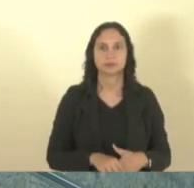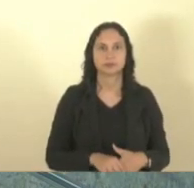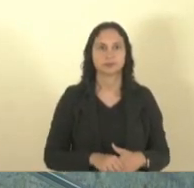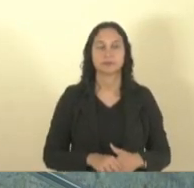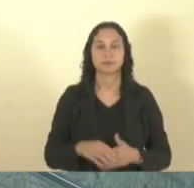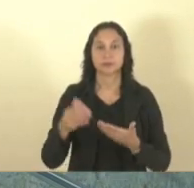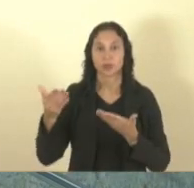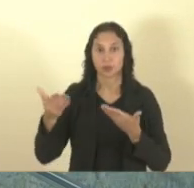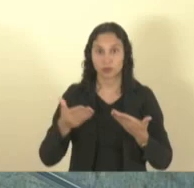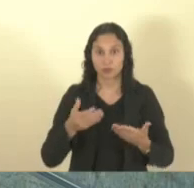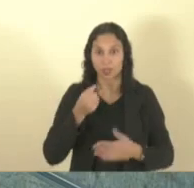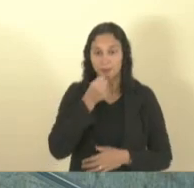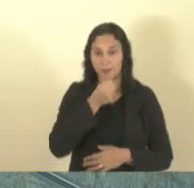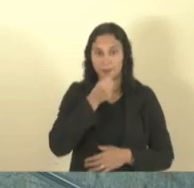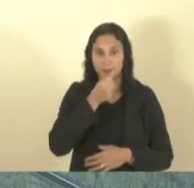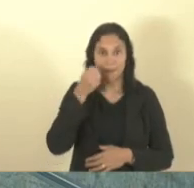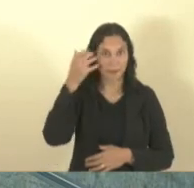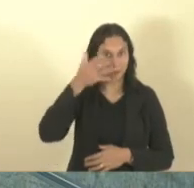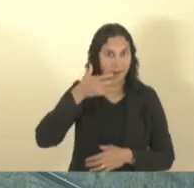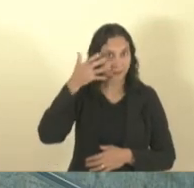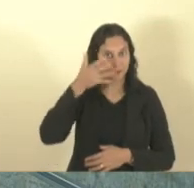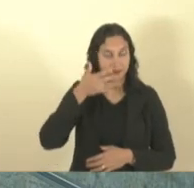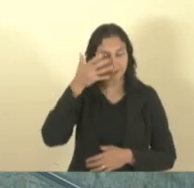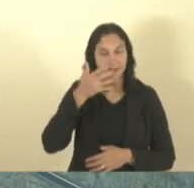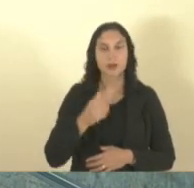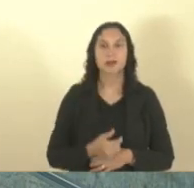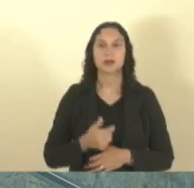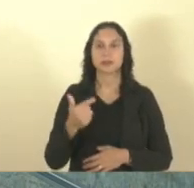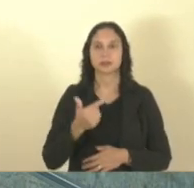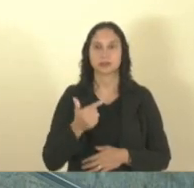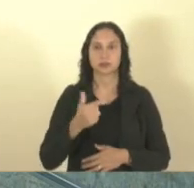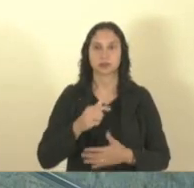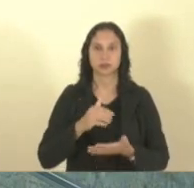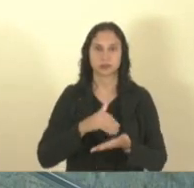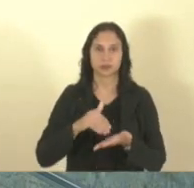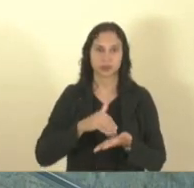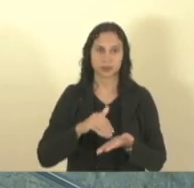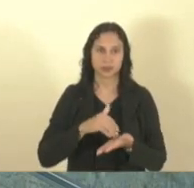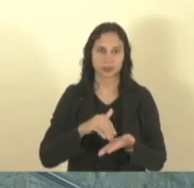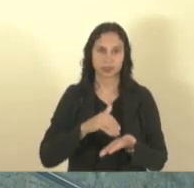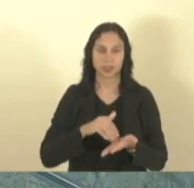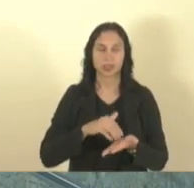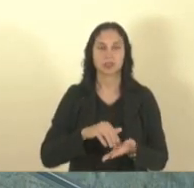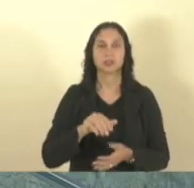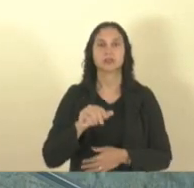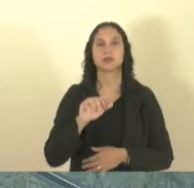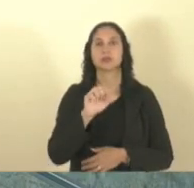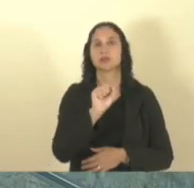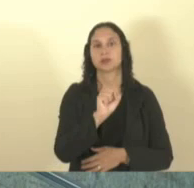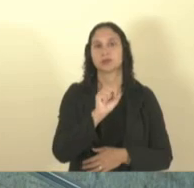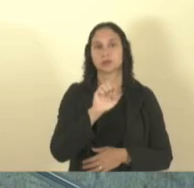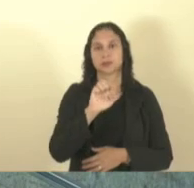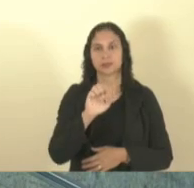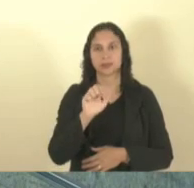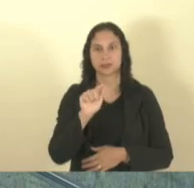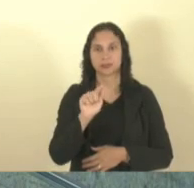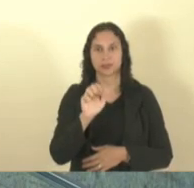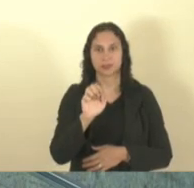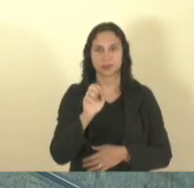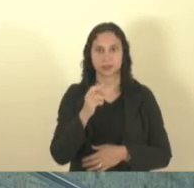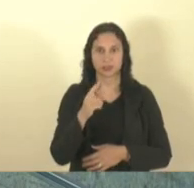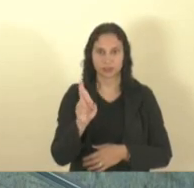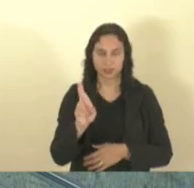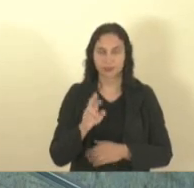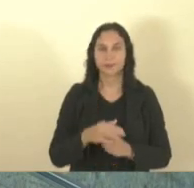É convidado a fazer o uso da palavra o subsecretário de Administração Geral da CGER, Charles Dias de Almeida.